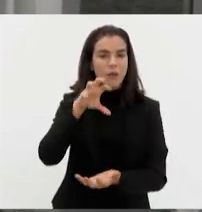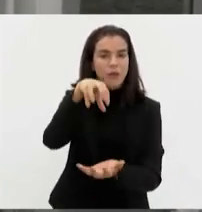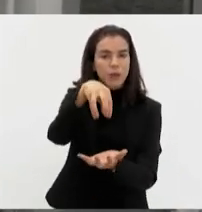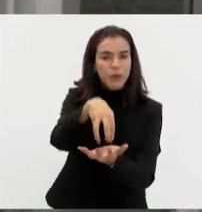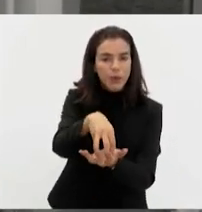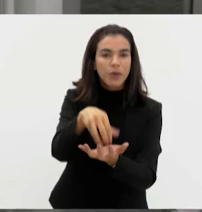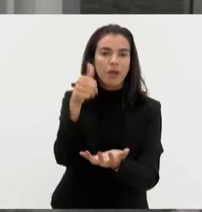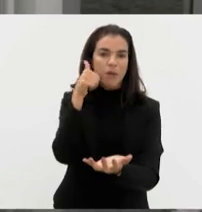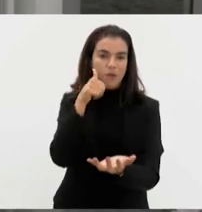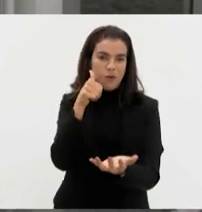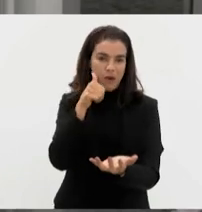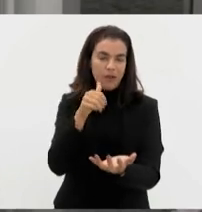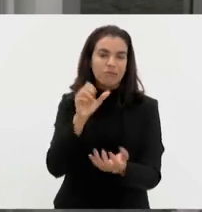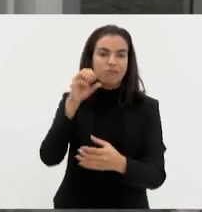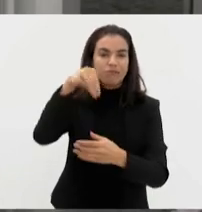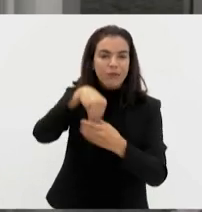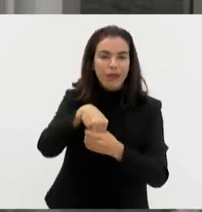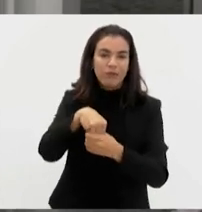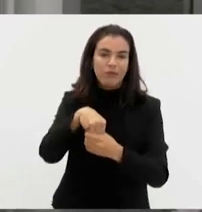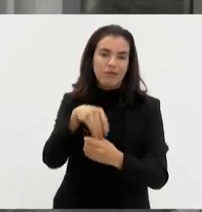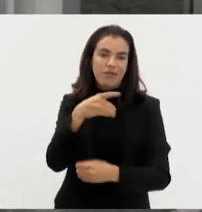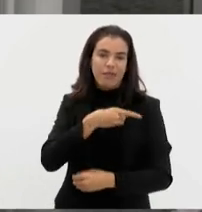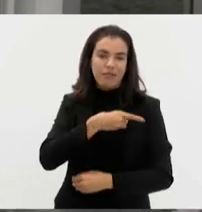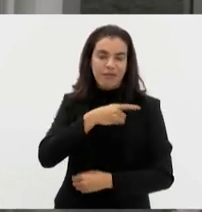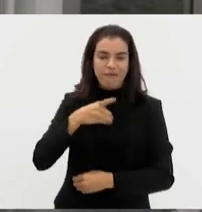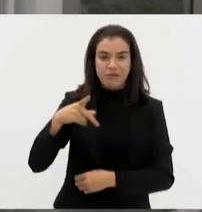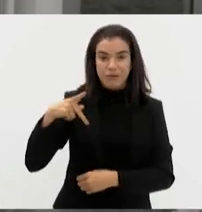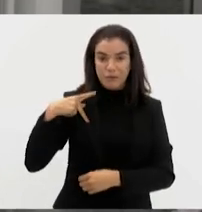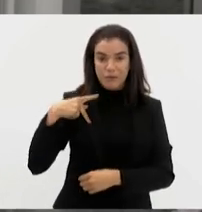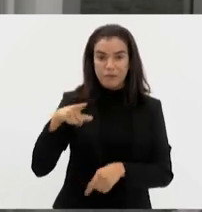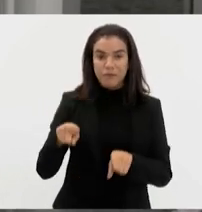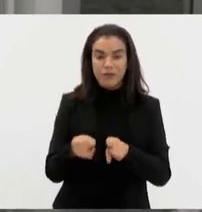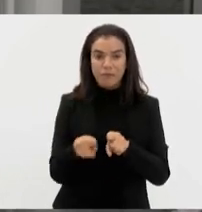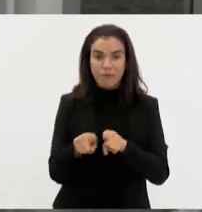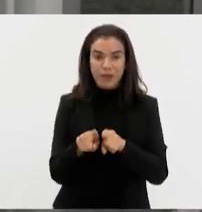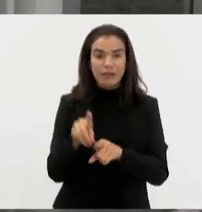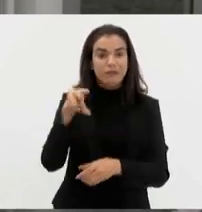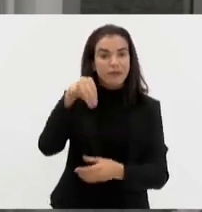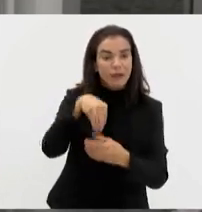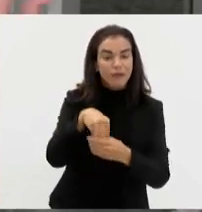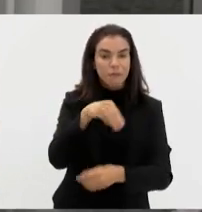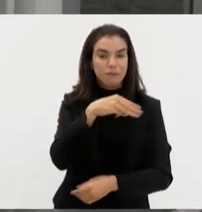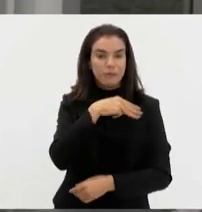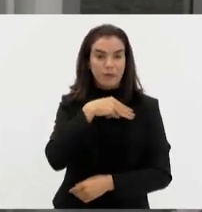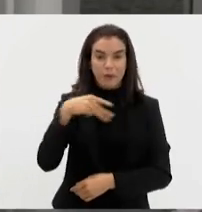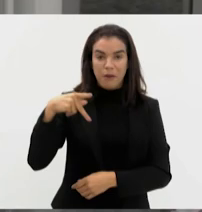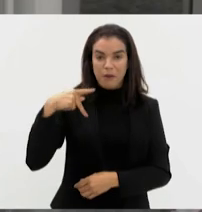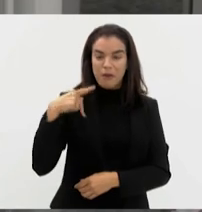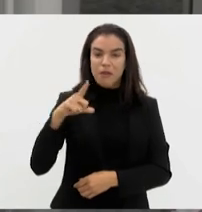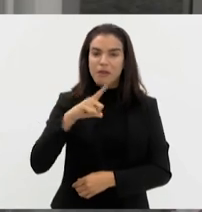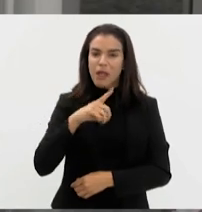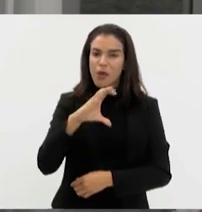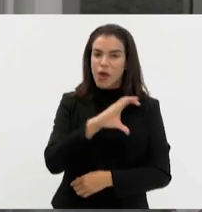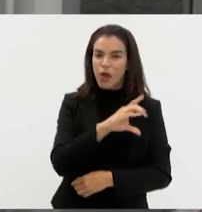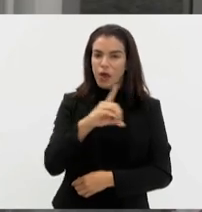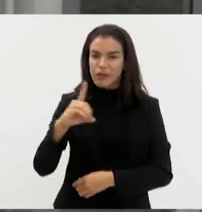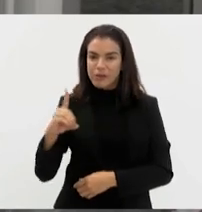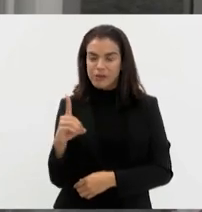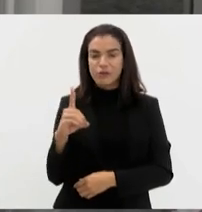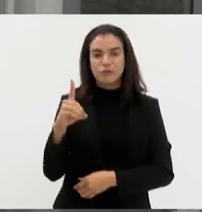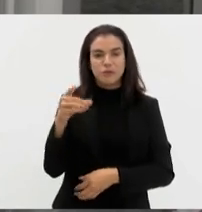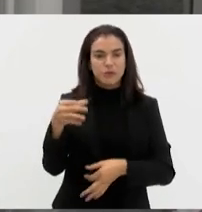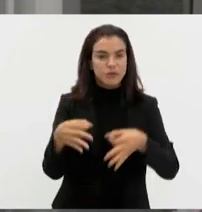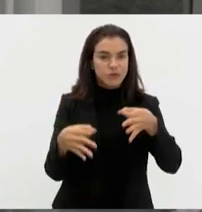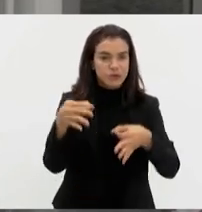das mulheres na Defensoria, tem um núcleo também no Ministério Público, tem uma grande coordenação no Tribunal de